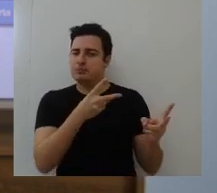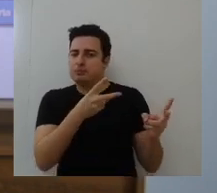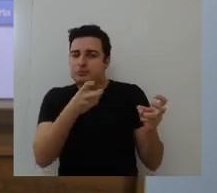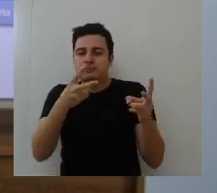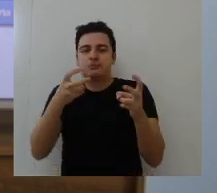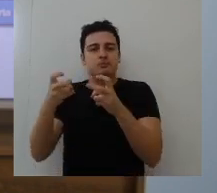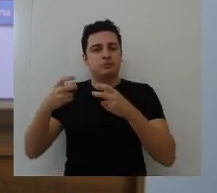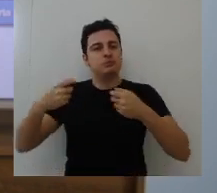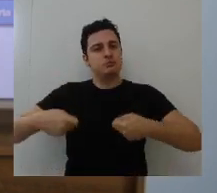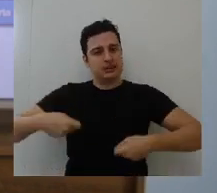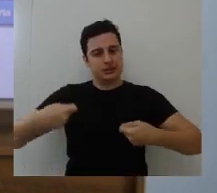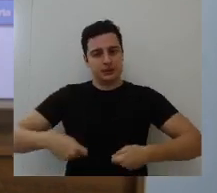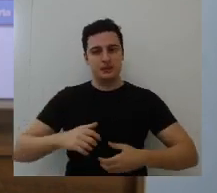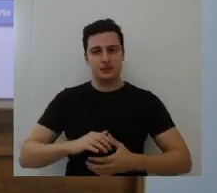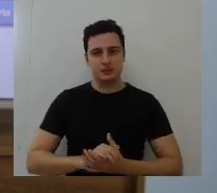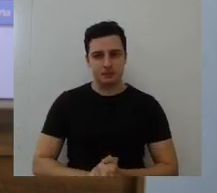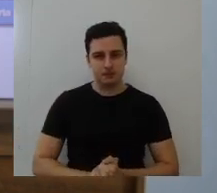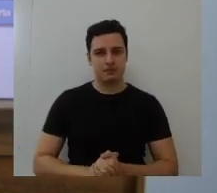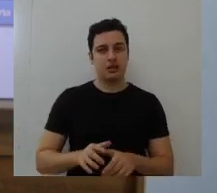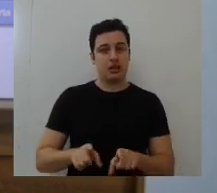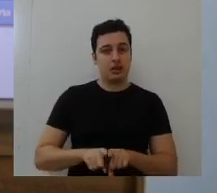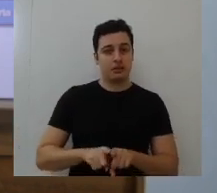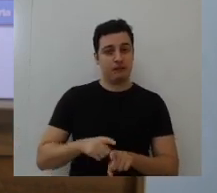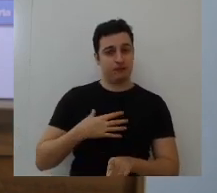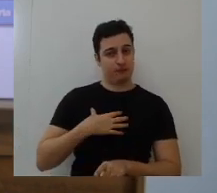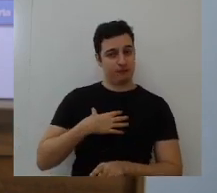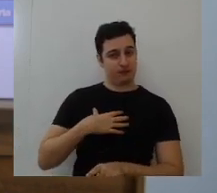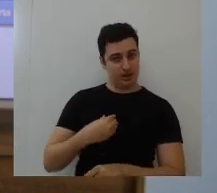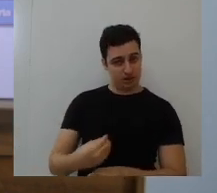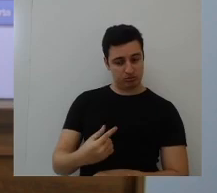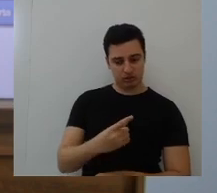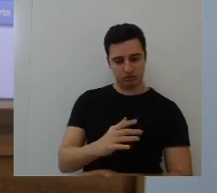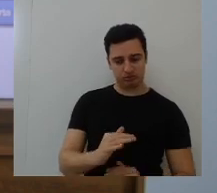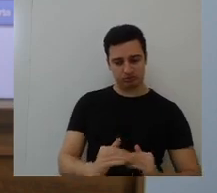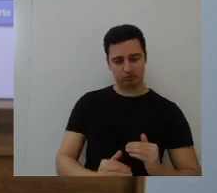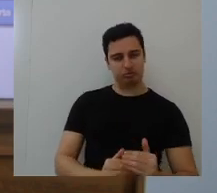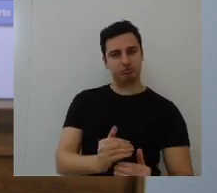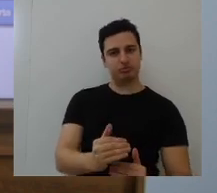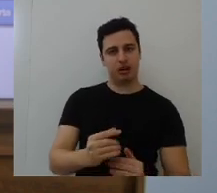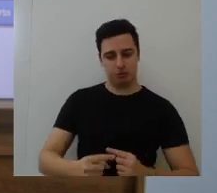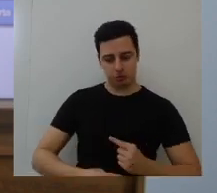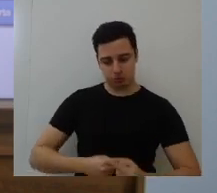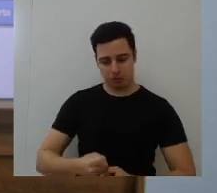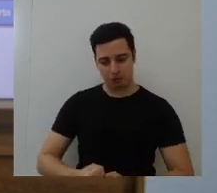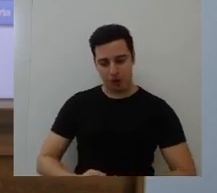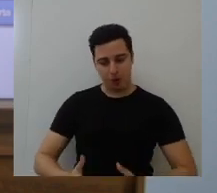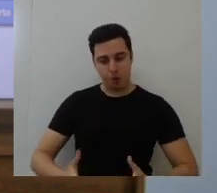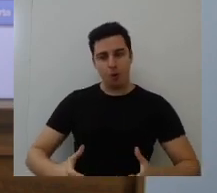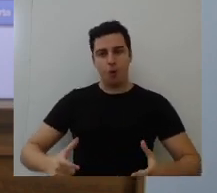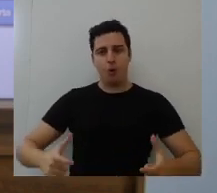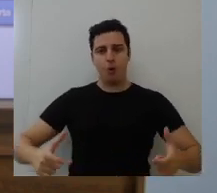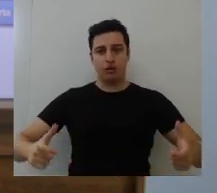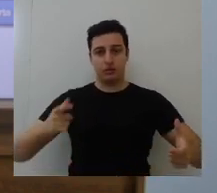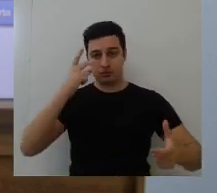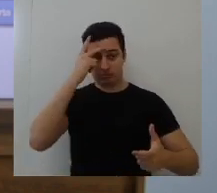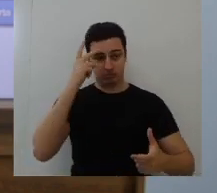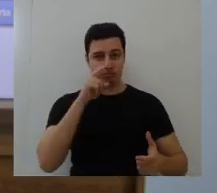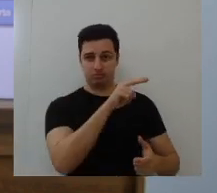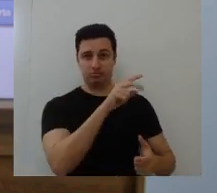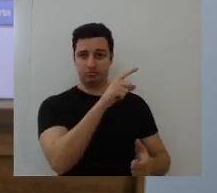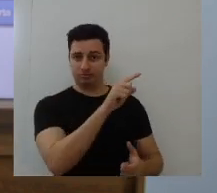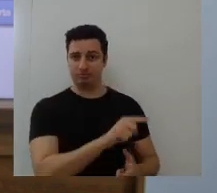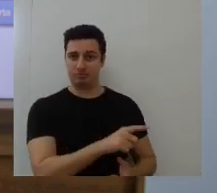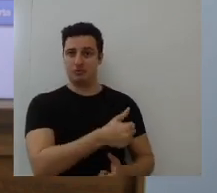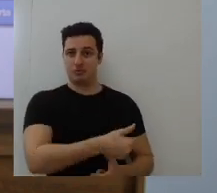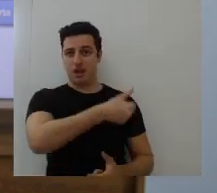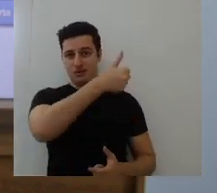com relação à quantidade de filhos, quanto mais filhos ela tivesse, melhor para ela. O que vai acontecer? Algumas